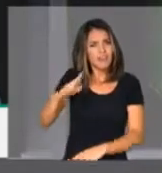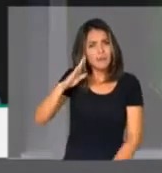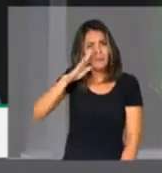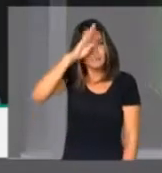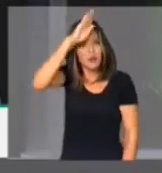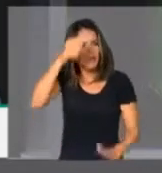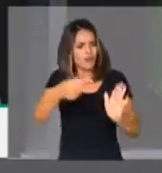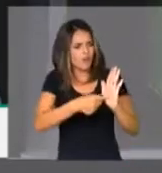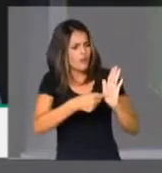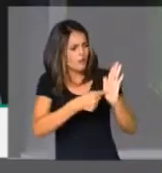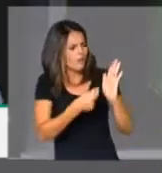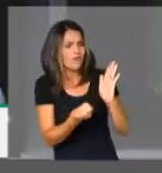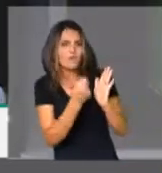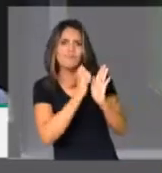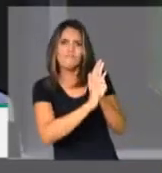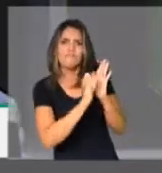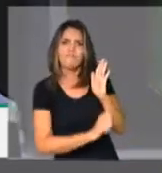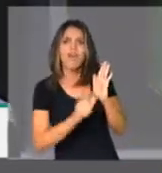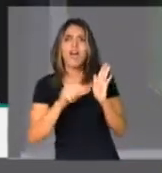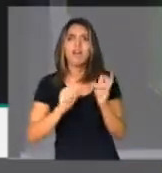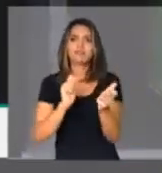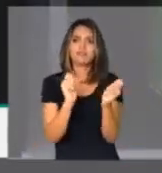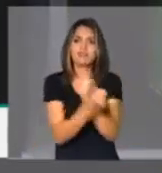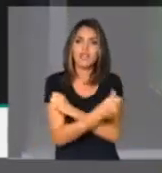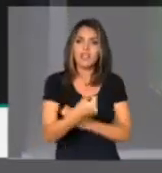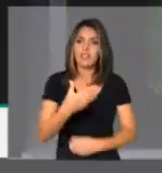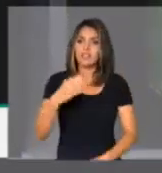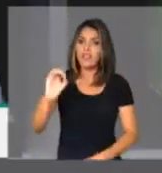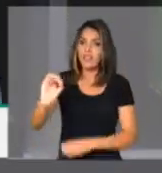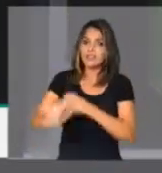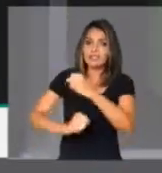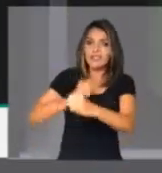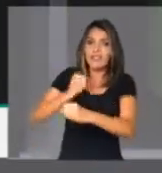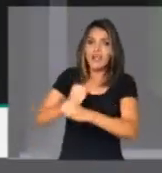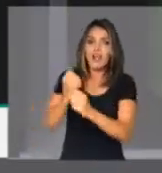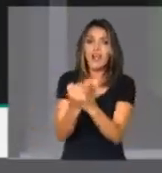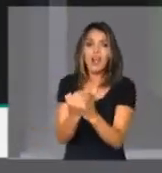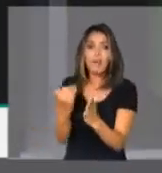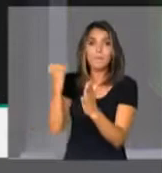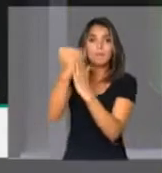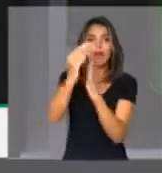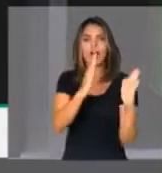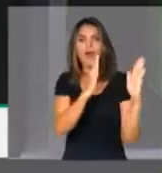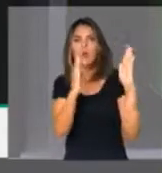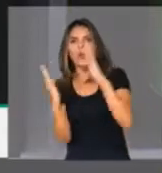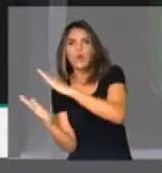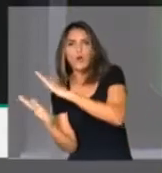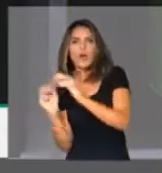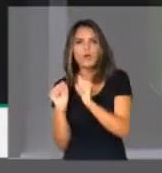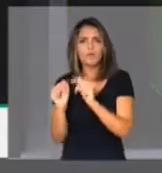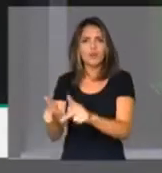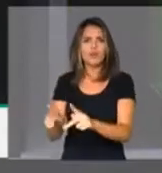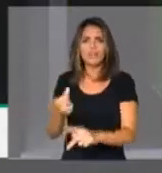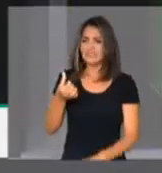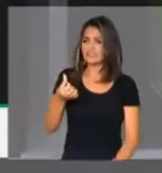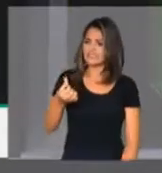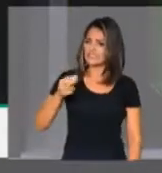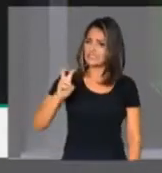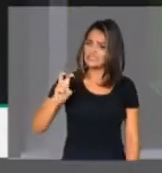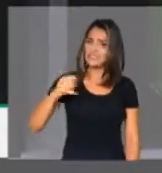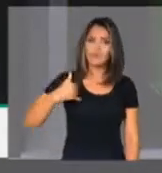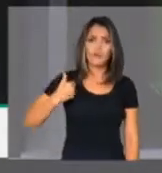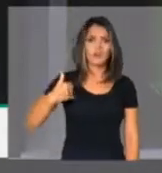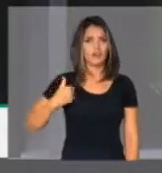na transição trabalhar até 10 anos mais para se aposentar, que estabelece 65